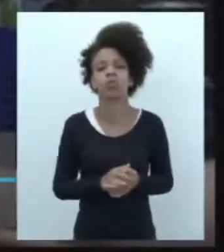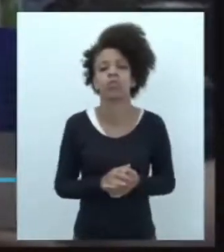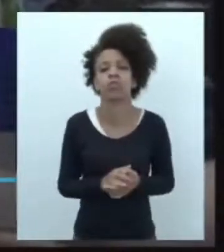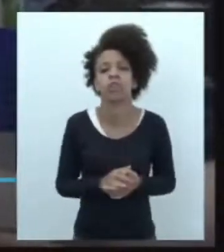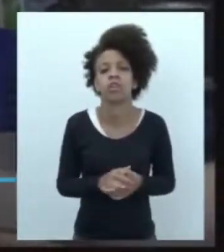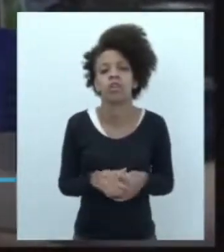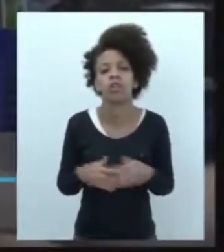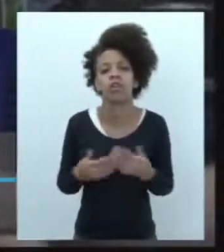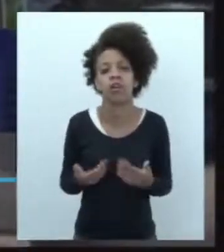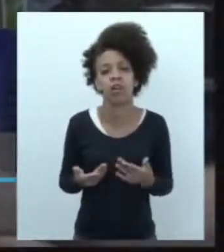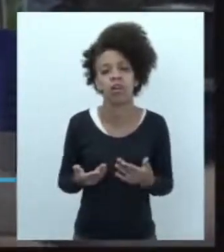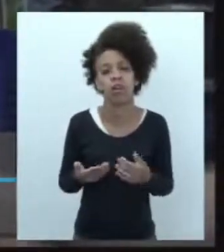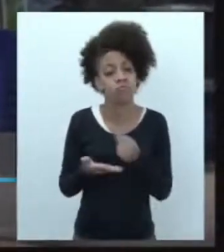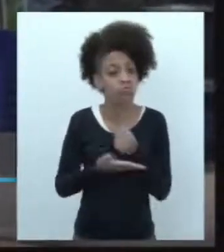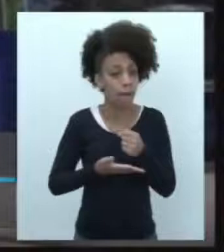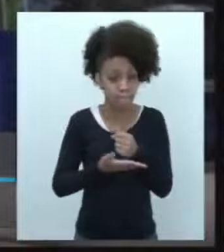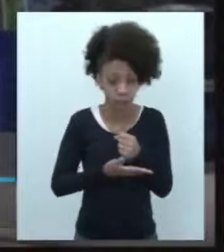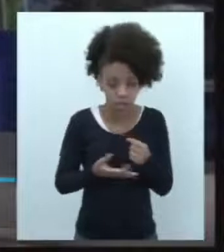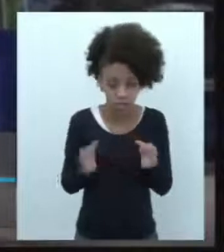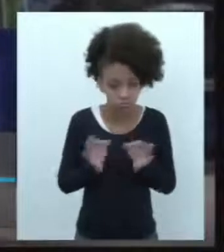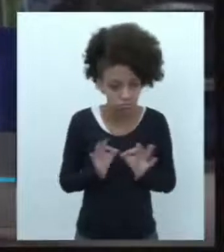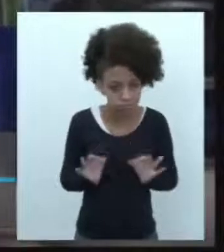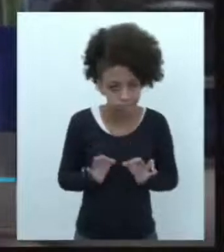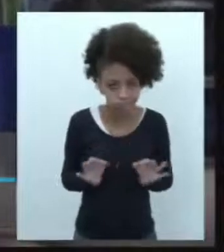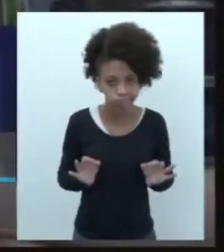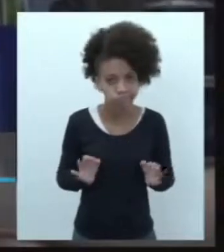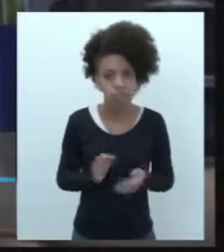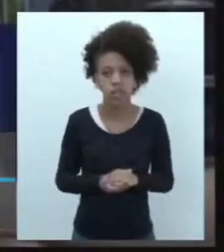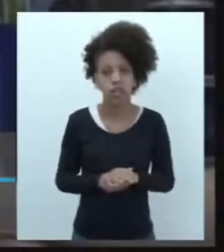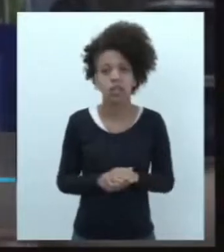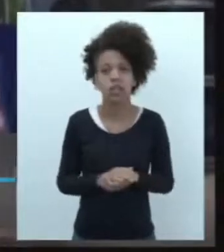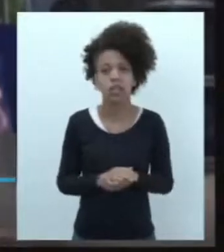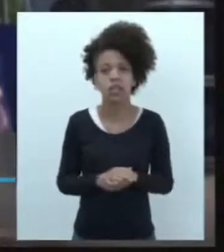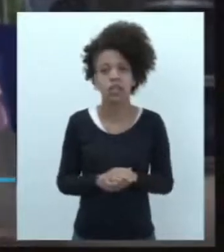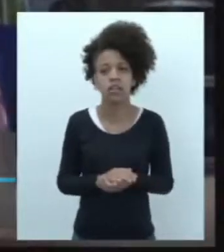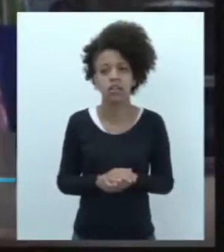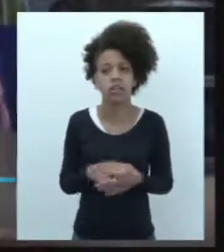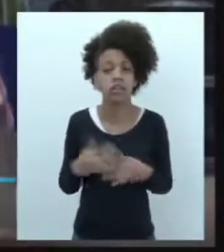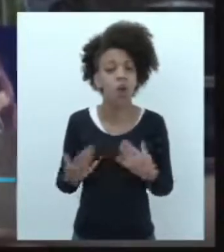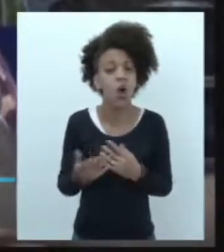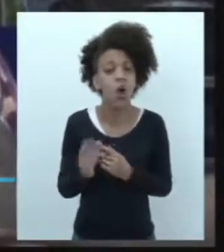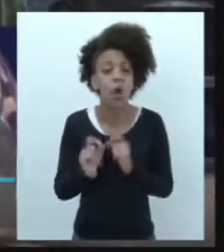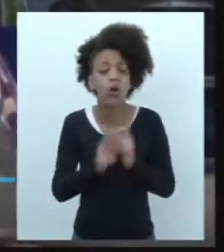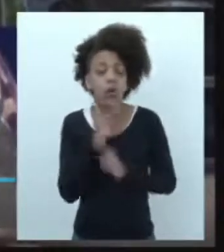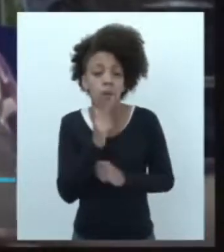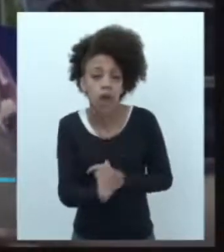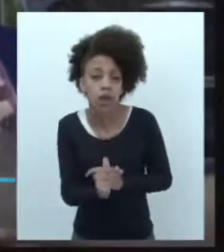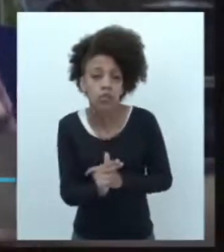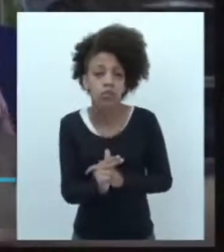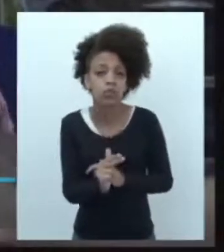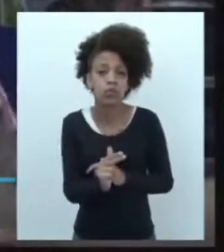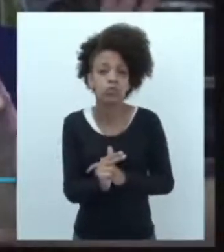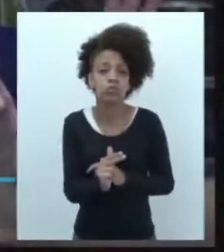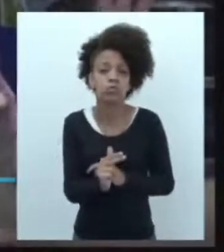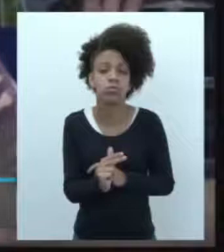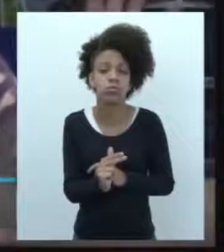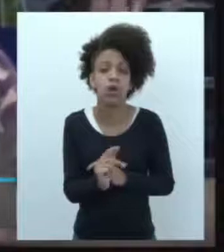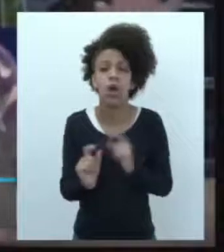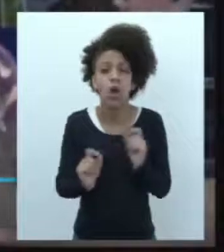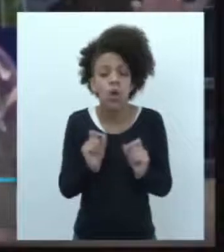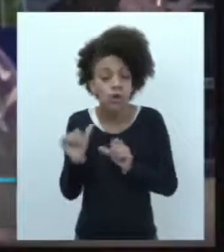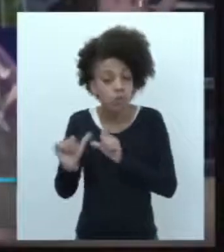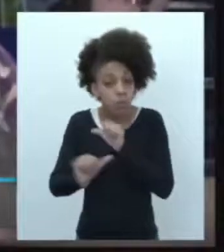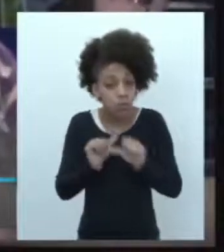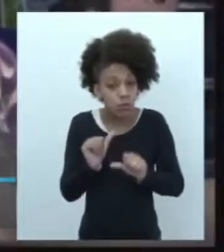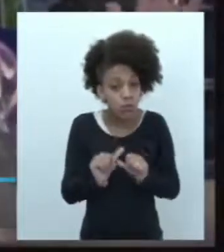essa base sólida, né? Então, o que eu acho é que o que